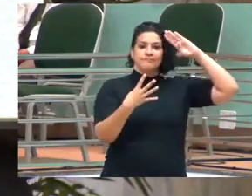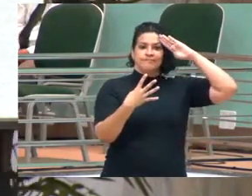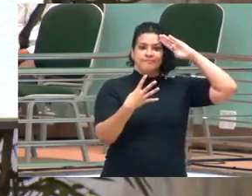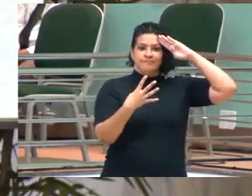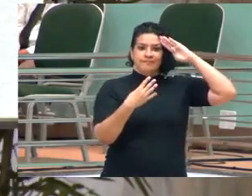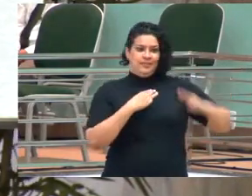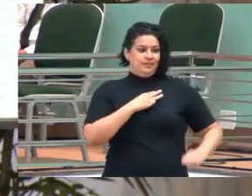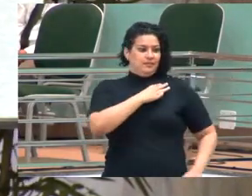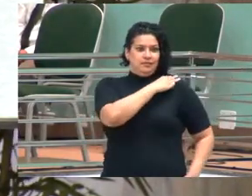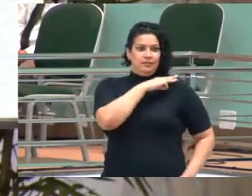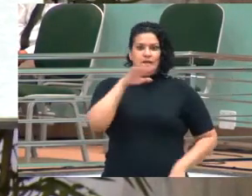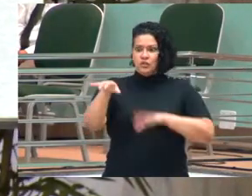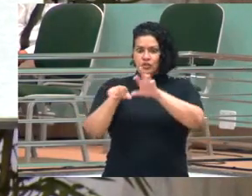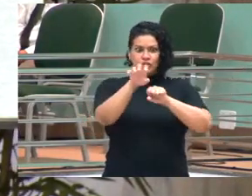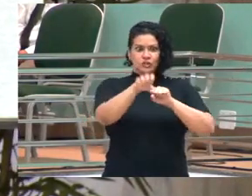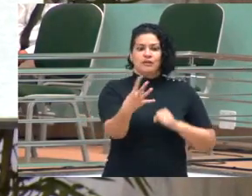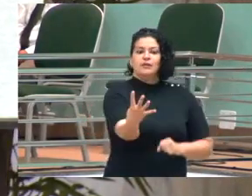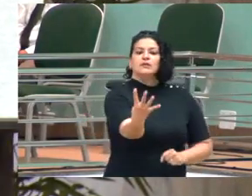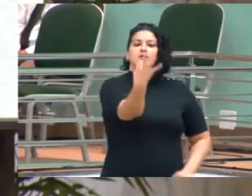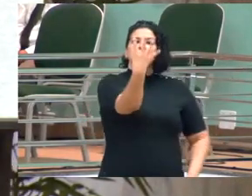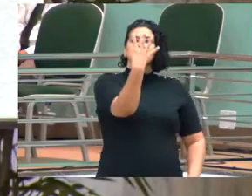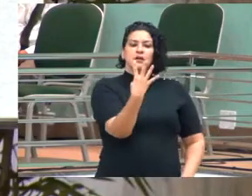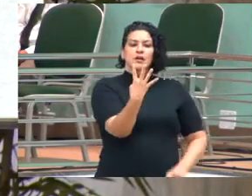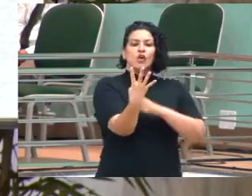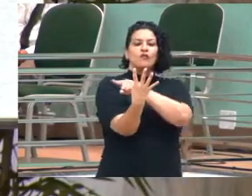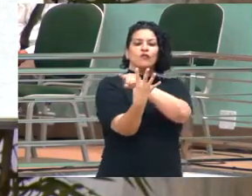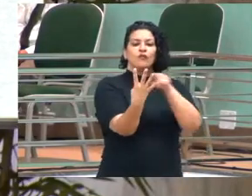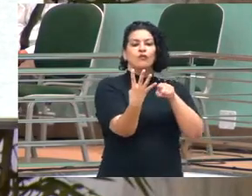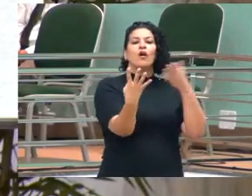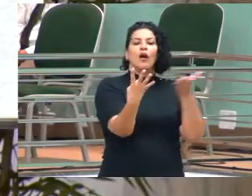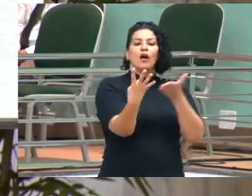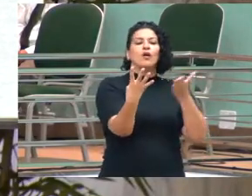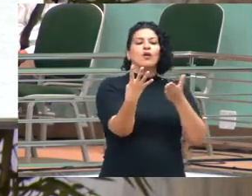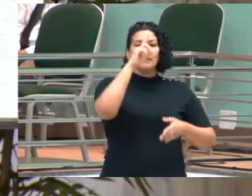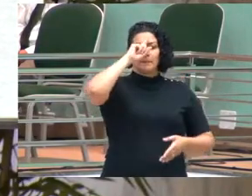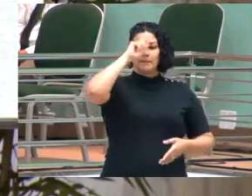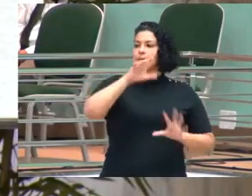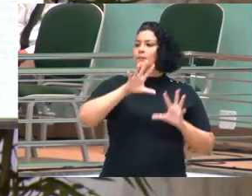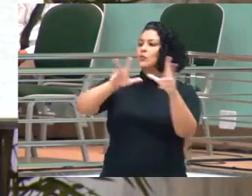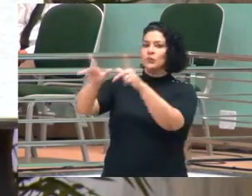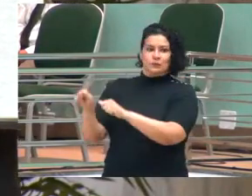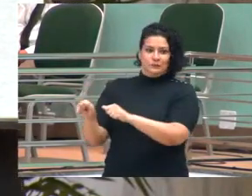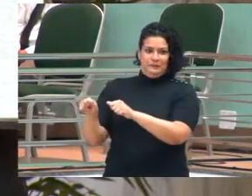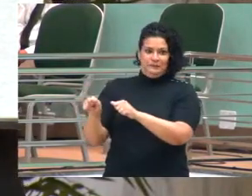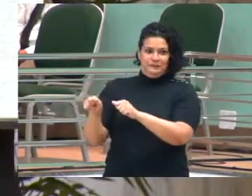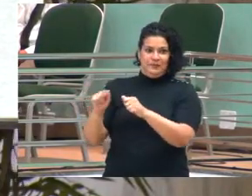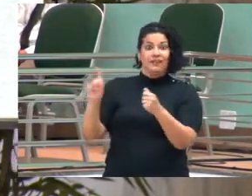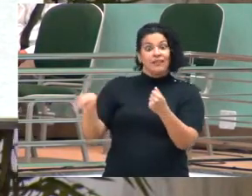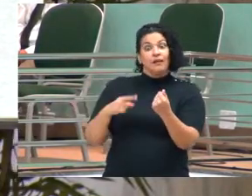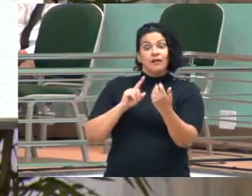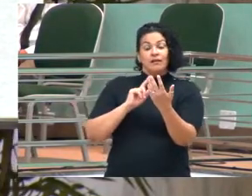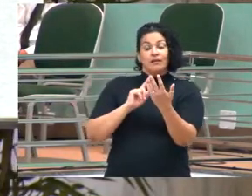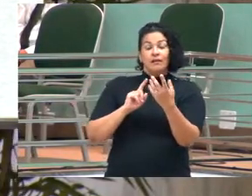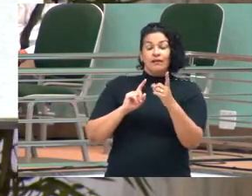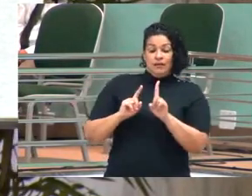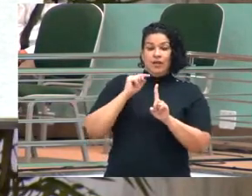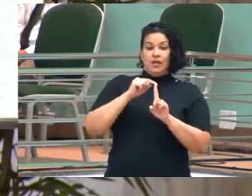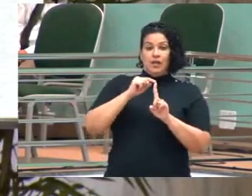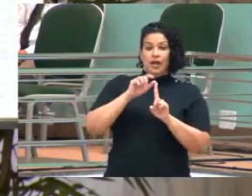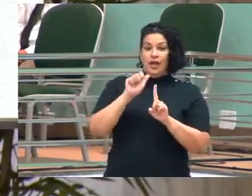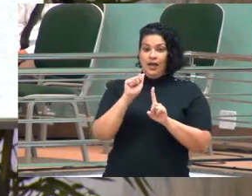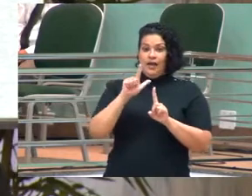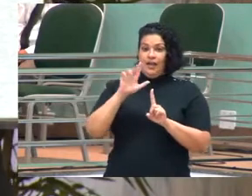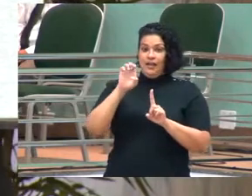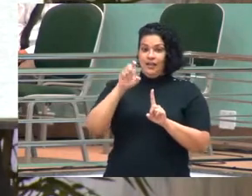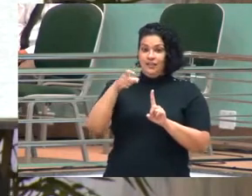Vale aqui apenas destacar algo importante. A partir do ano 320